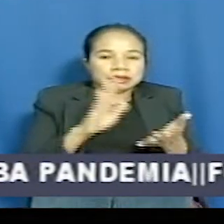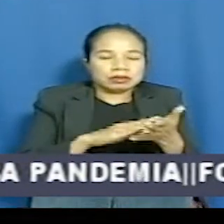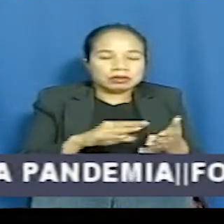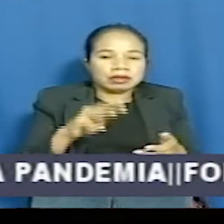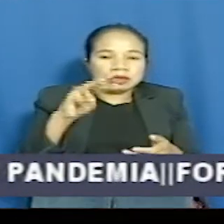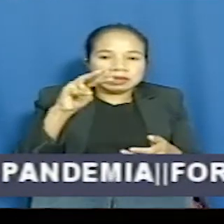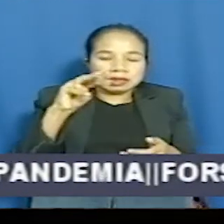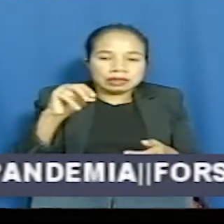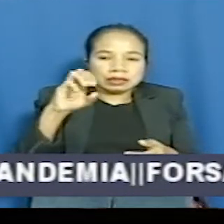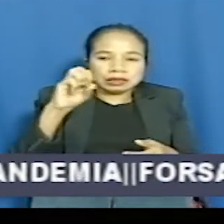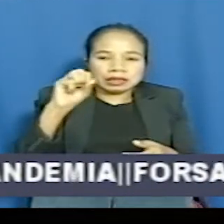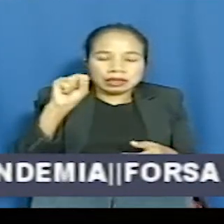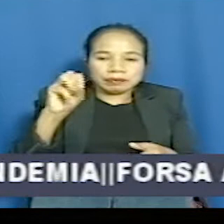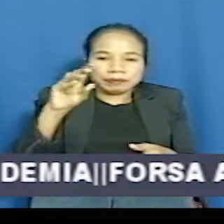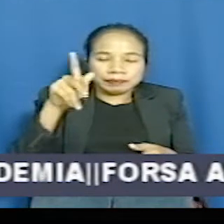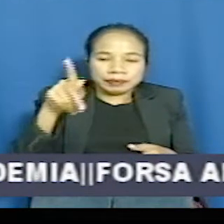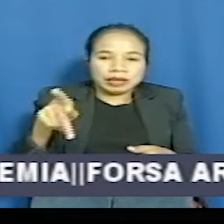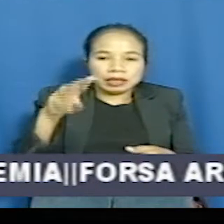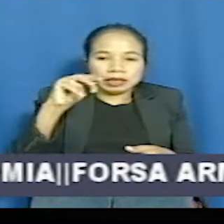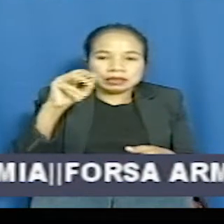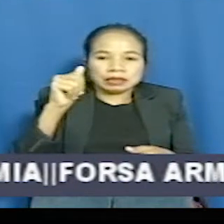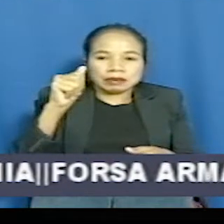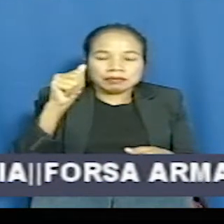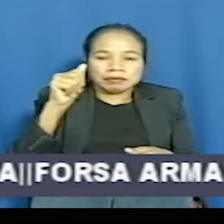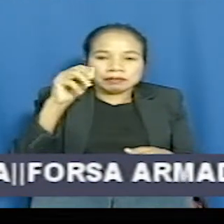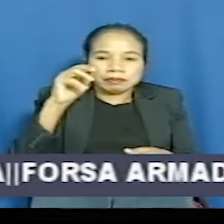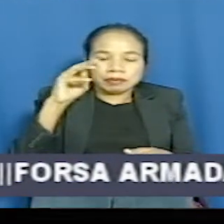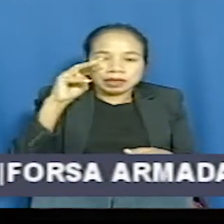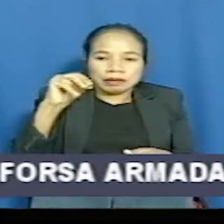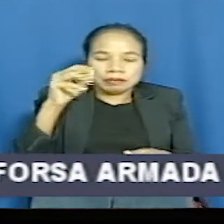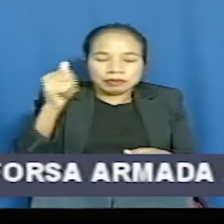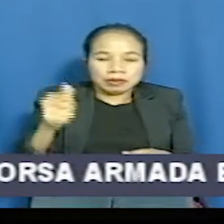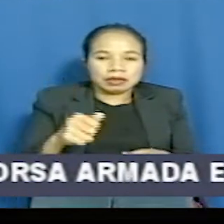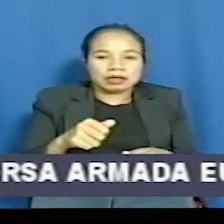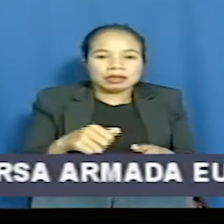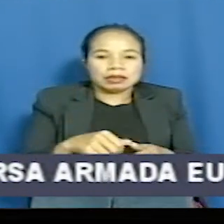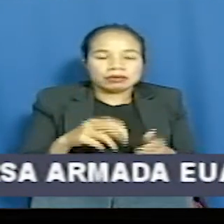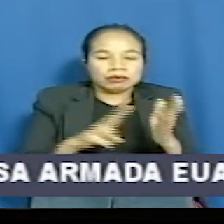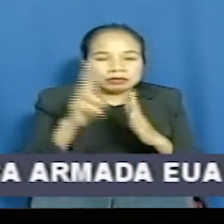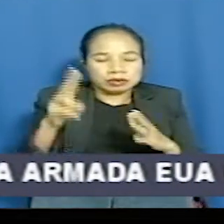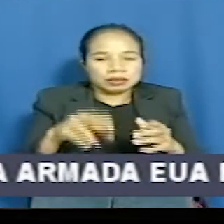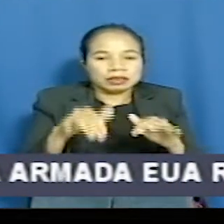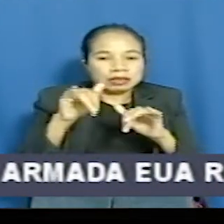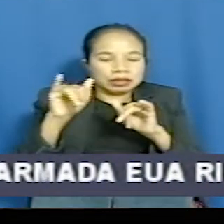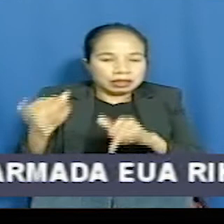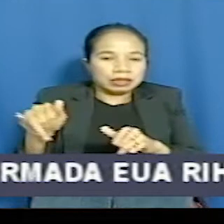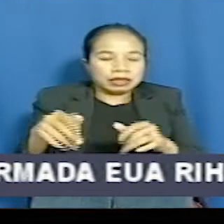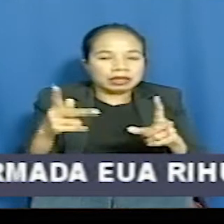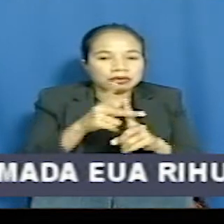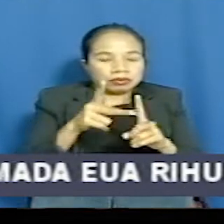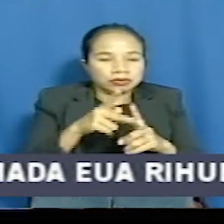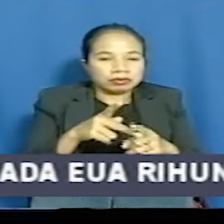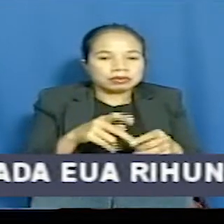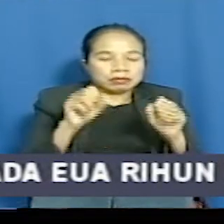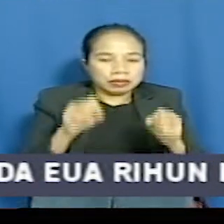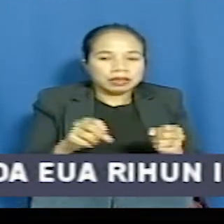basito. Nebe ke hela iha kos, durante ne husi municipio, áreas remotas. Pelo menos a aguenta netic durante a semana